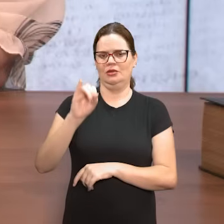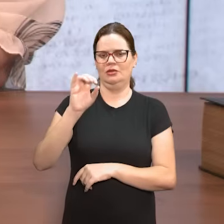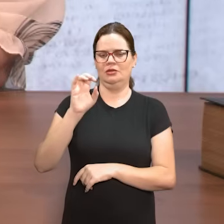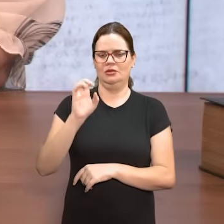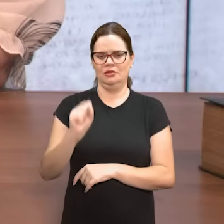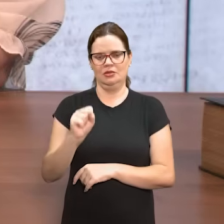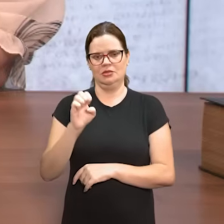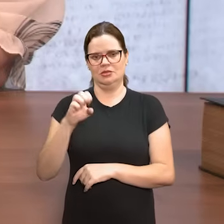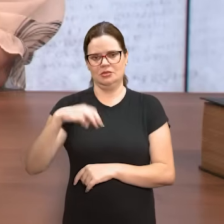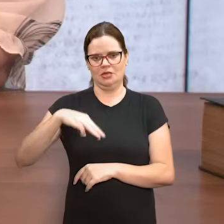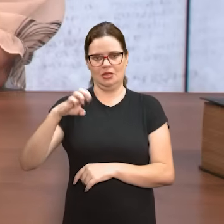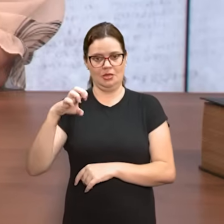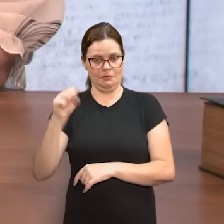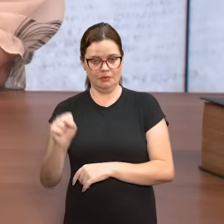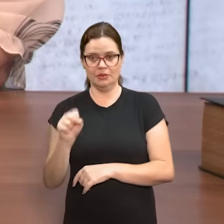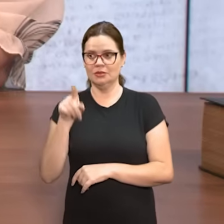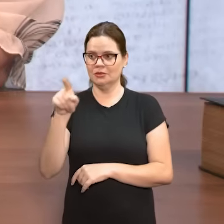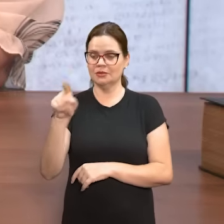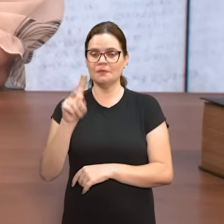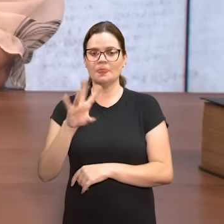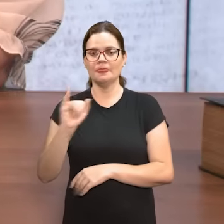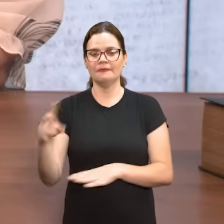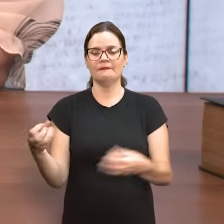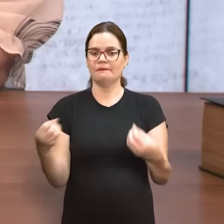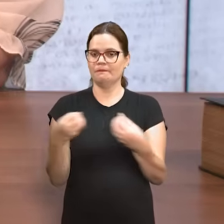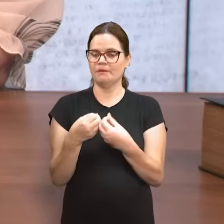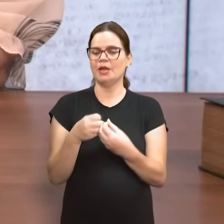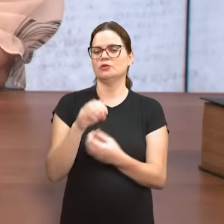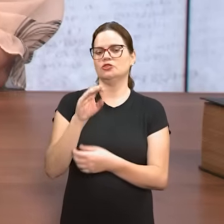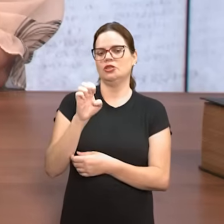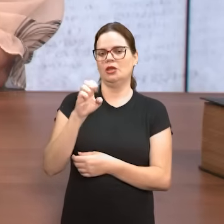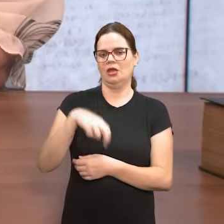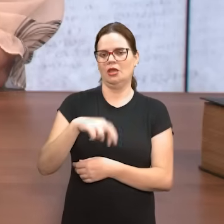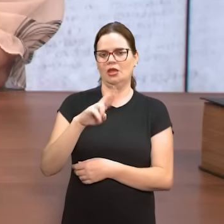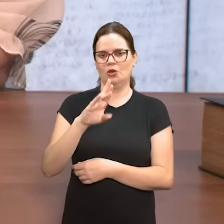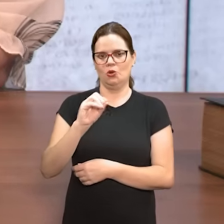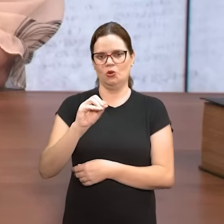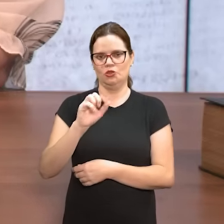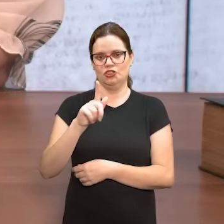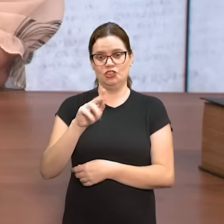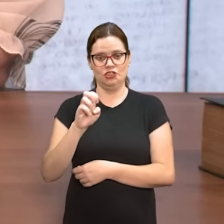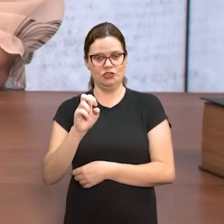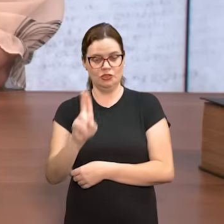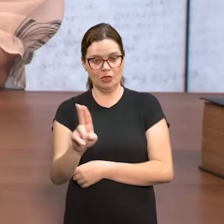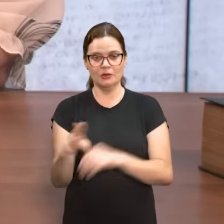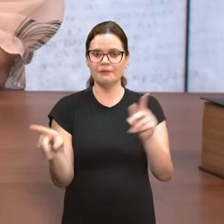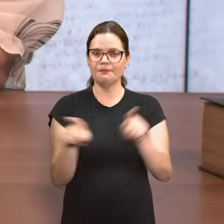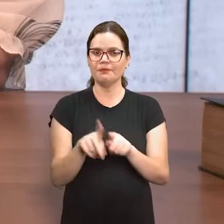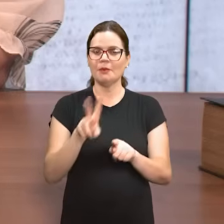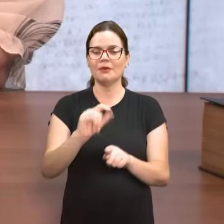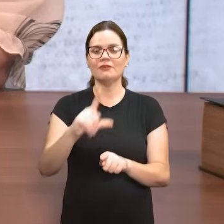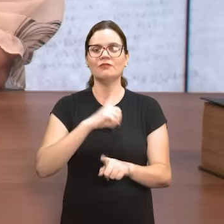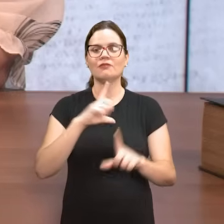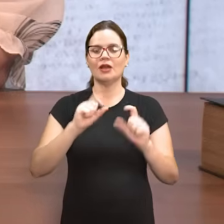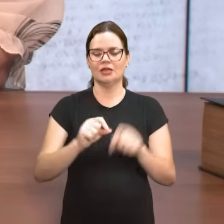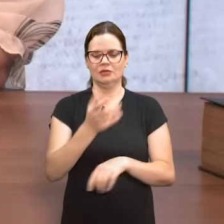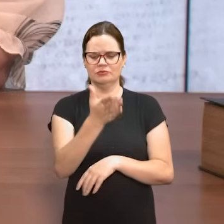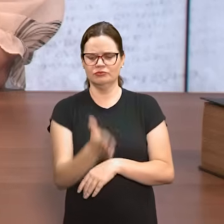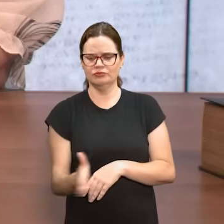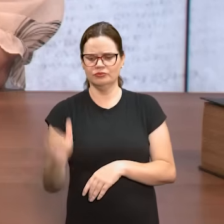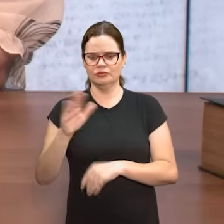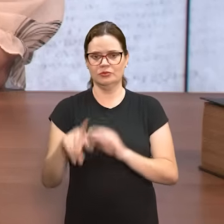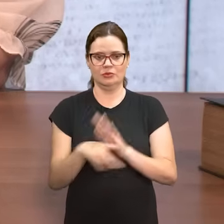saídas estarão da banda de Enrogel. E este termo passará pelo vale do filho